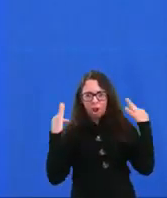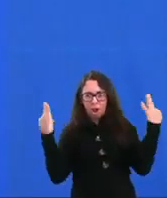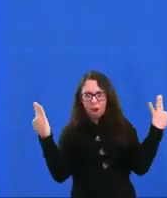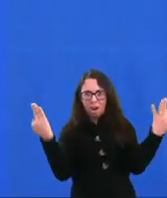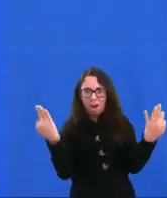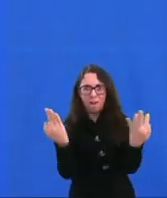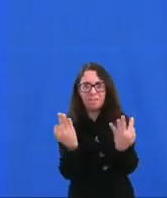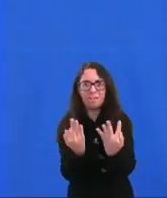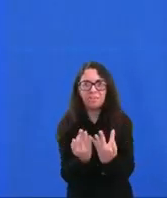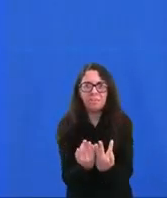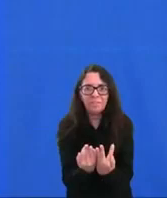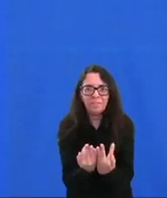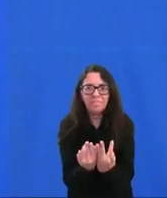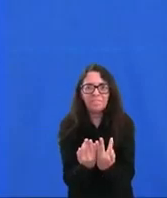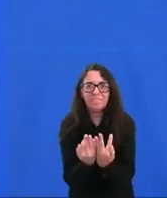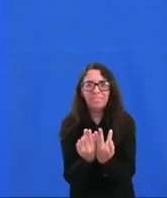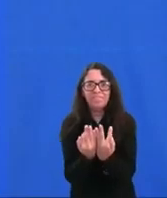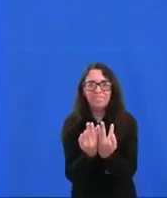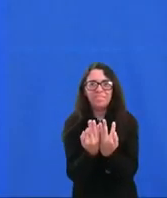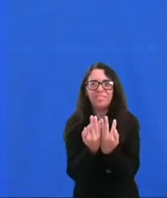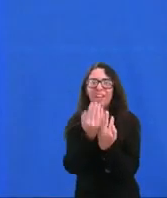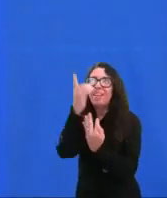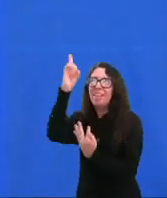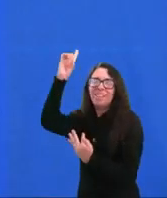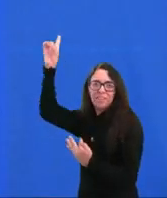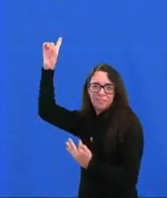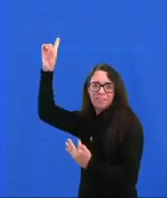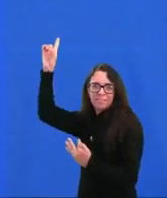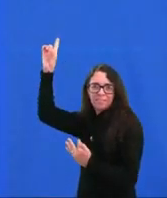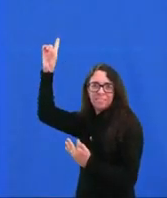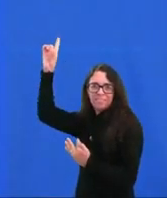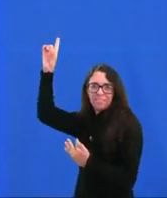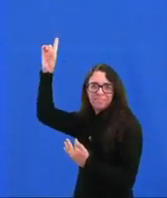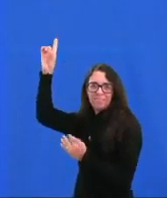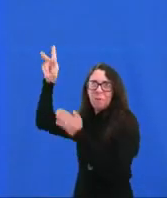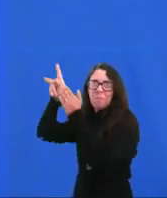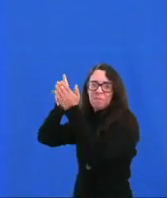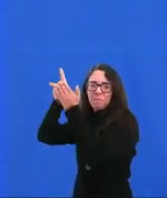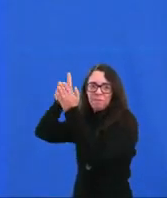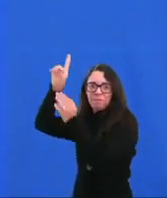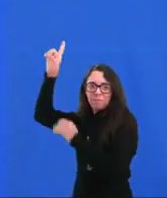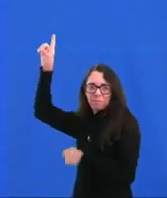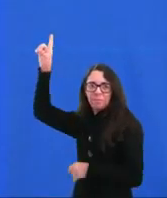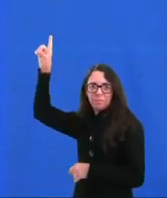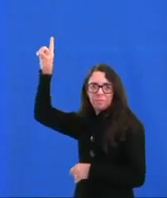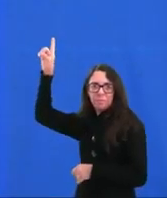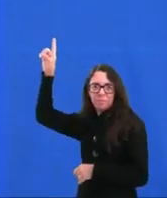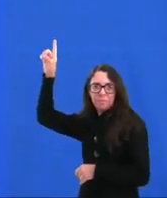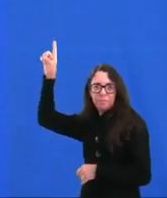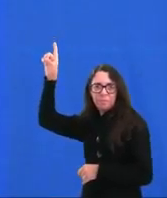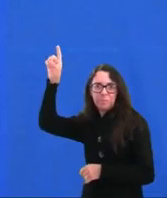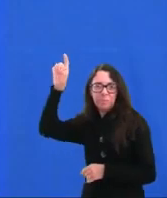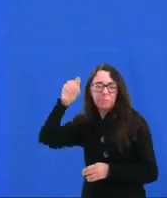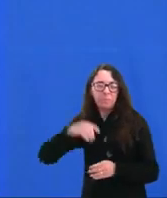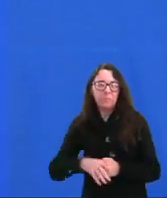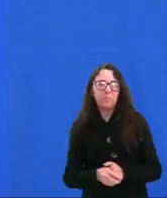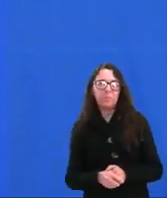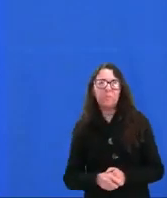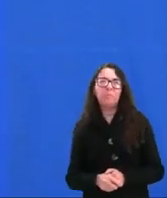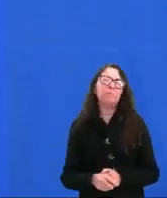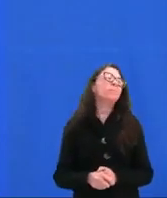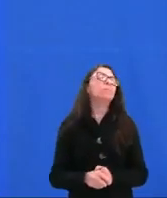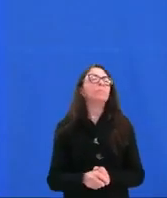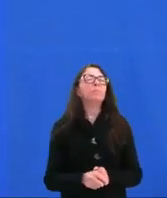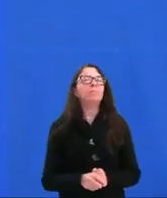essa lição de uma vida centrada no eu, uma vida centrada em Deus. Aqui também,